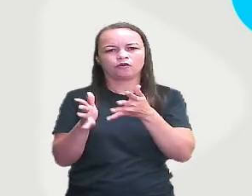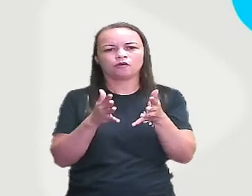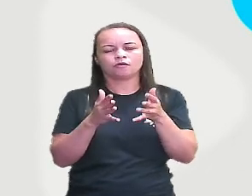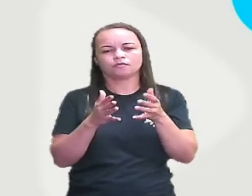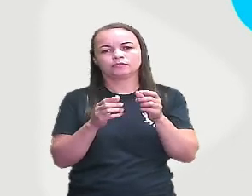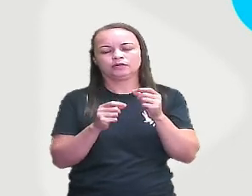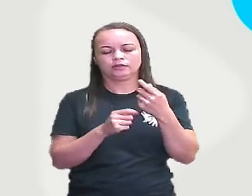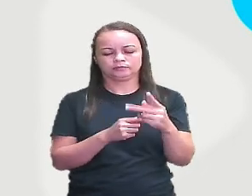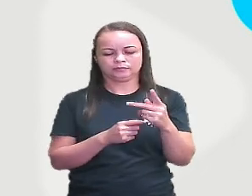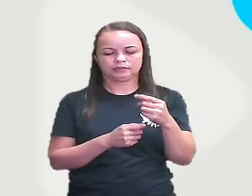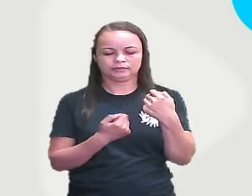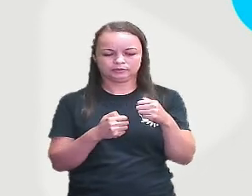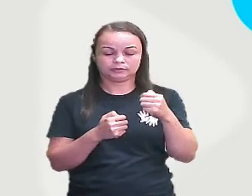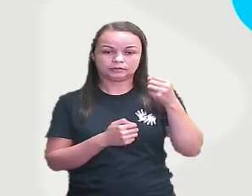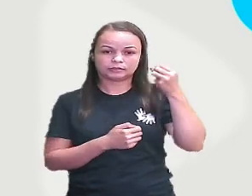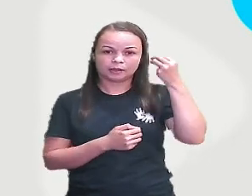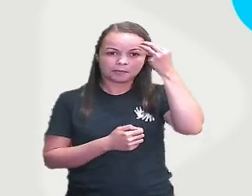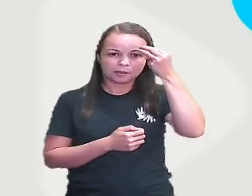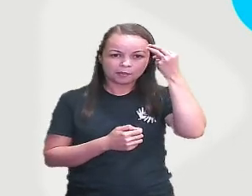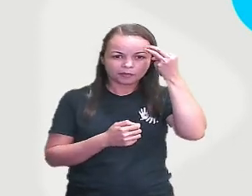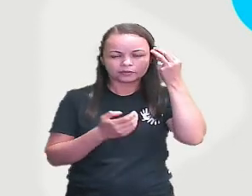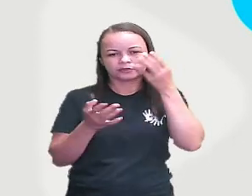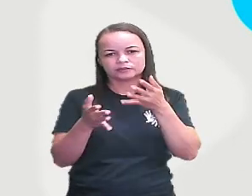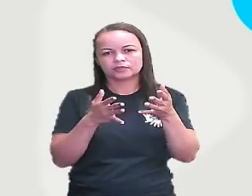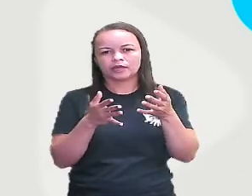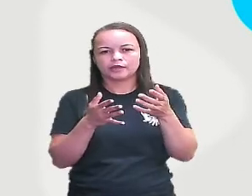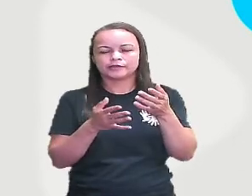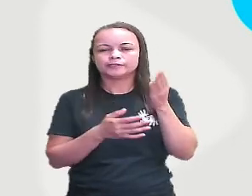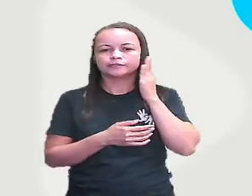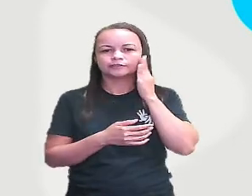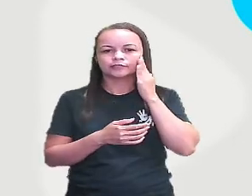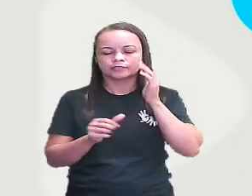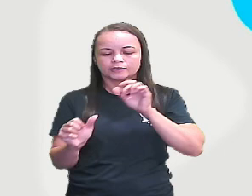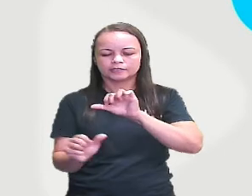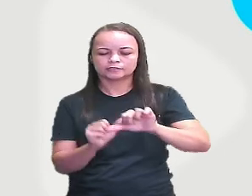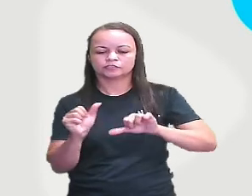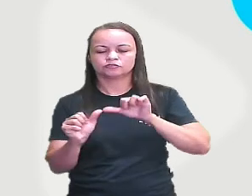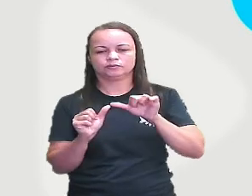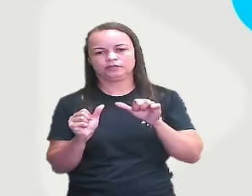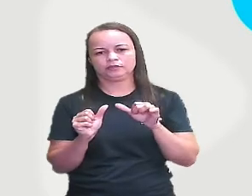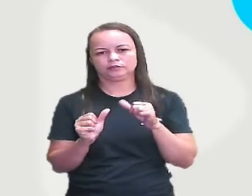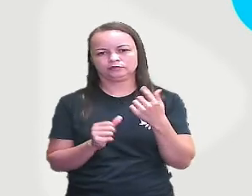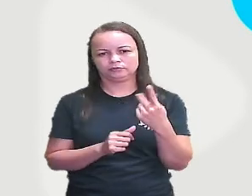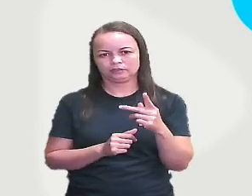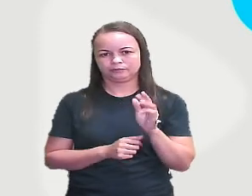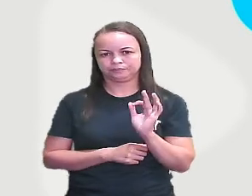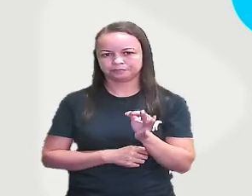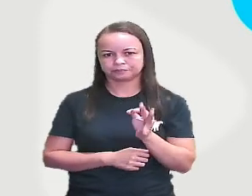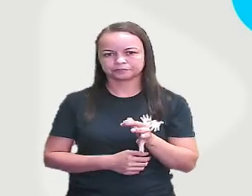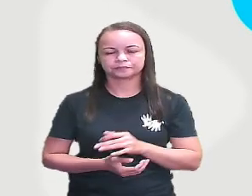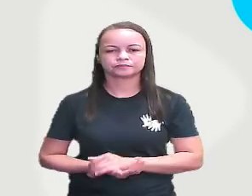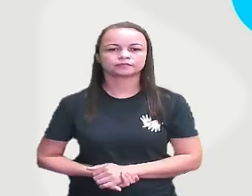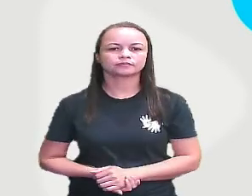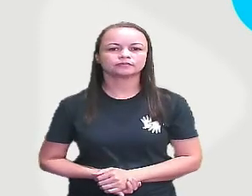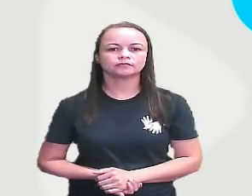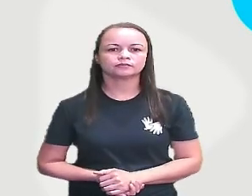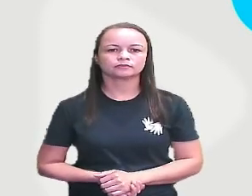gente precisa memorizar para a gente conseguir fazer a transformação da forma correta.